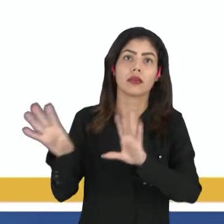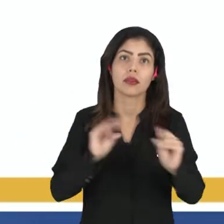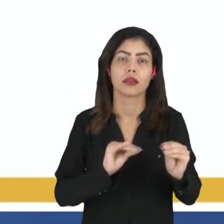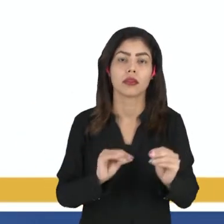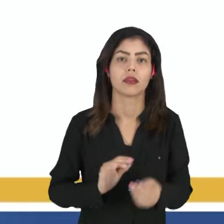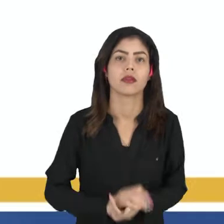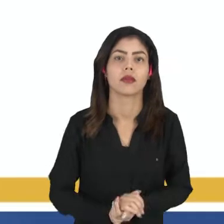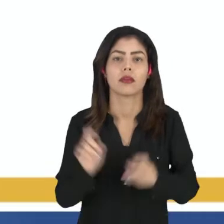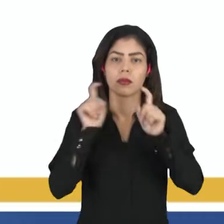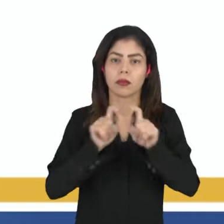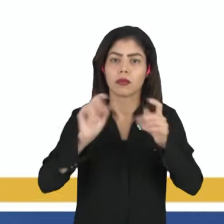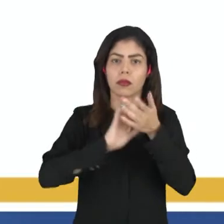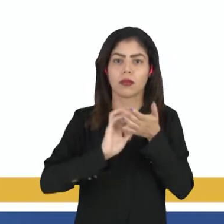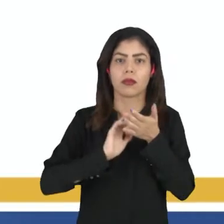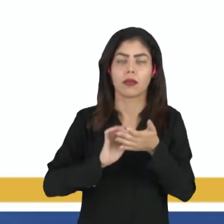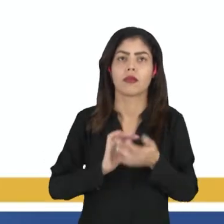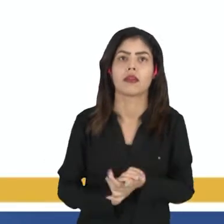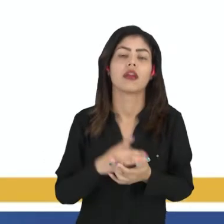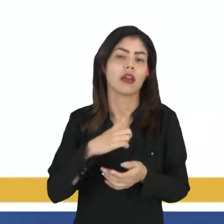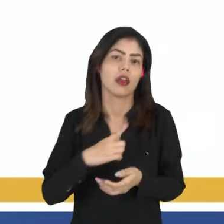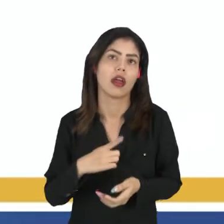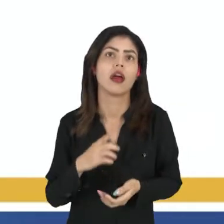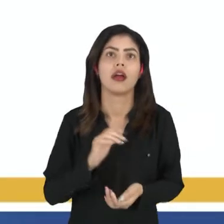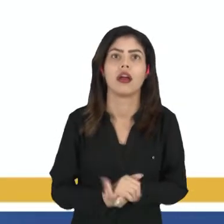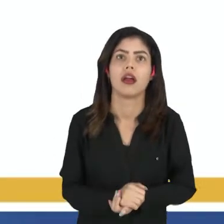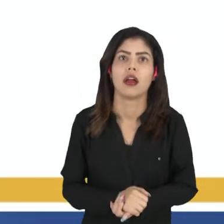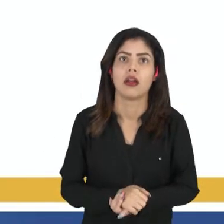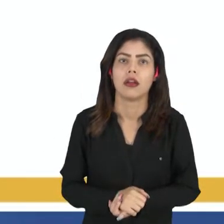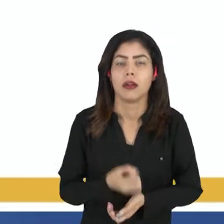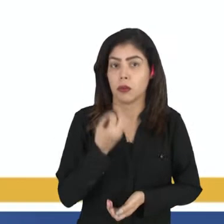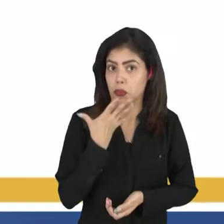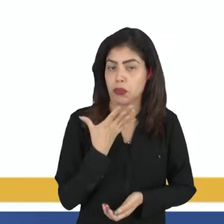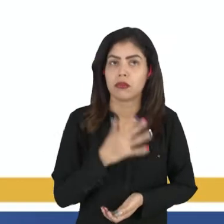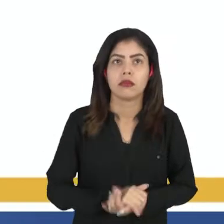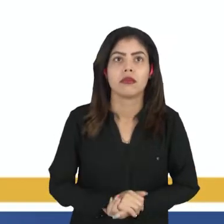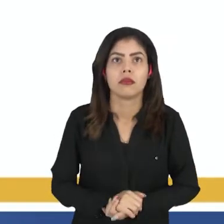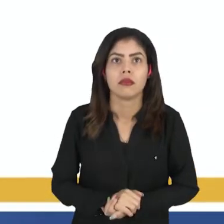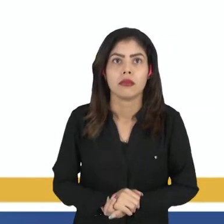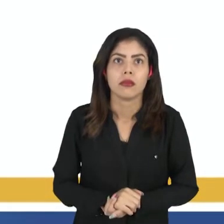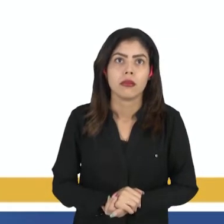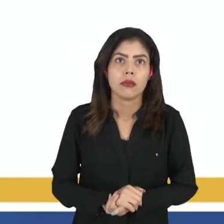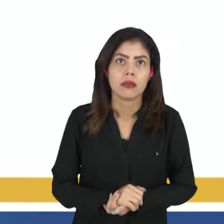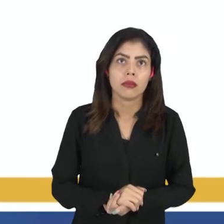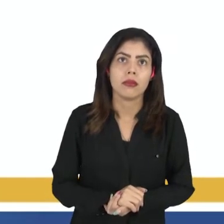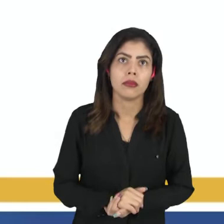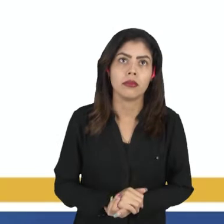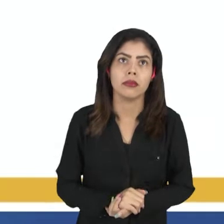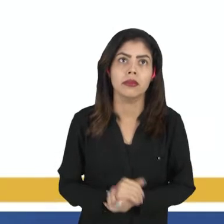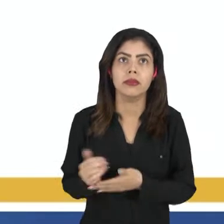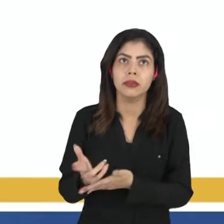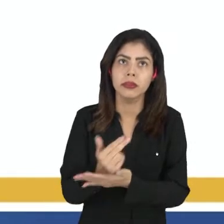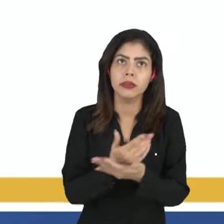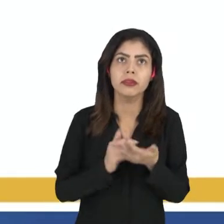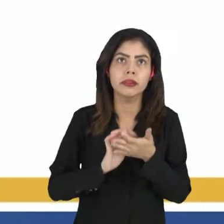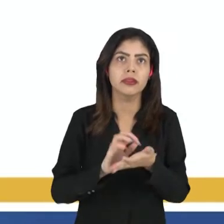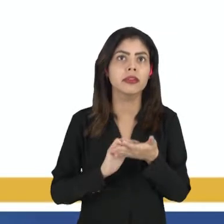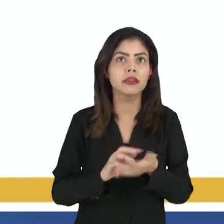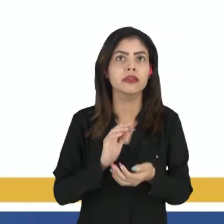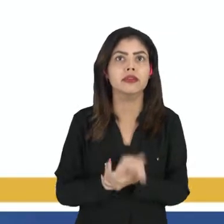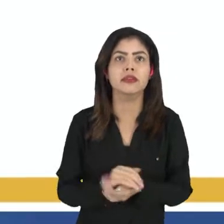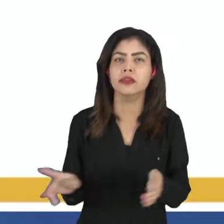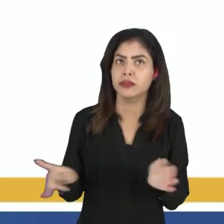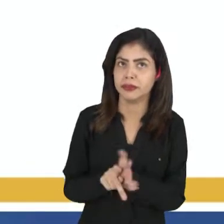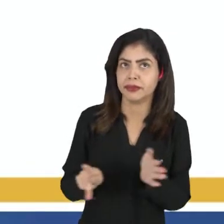da computação gráfica, mas que criam um efeito fantástico, não é mesmo? A arte digital